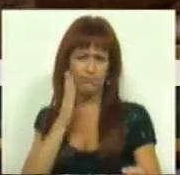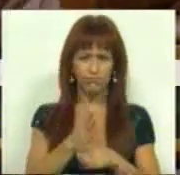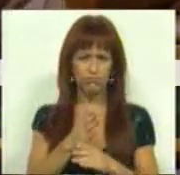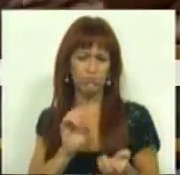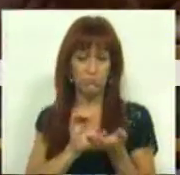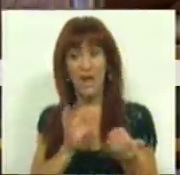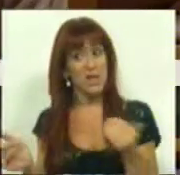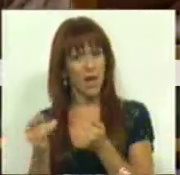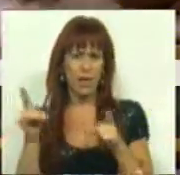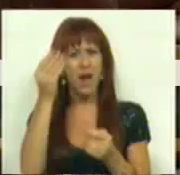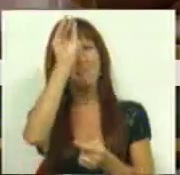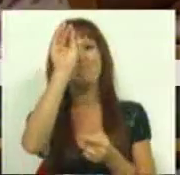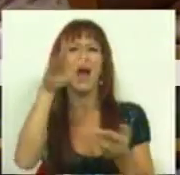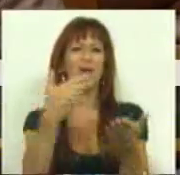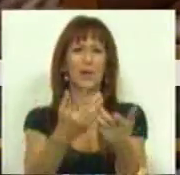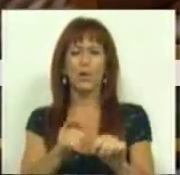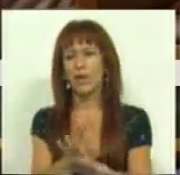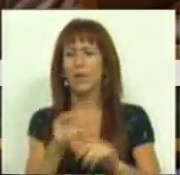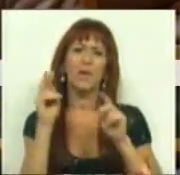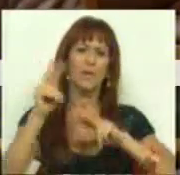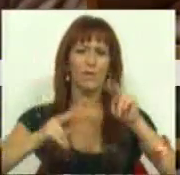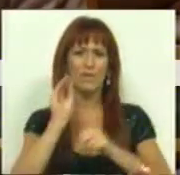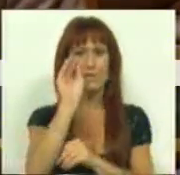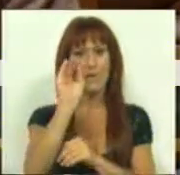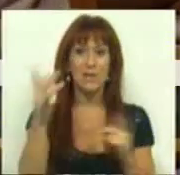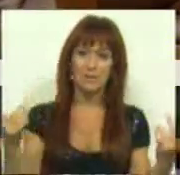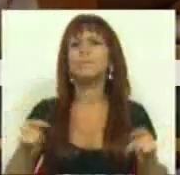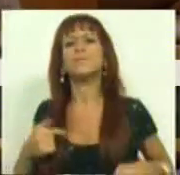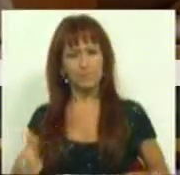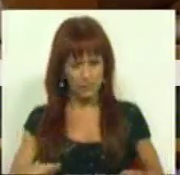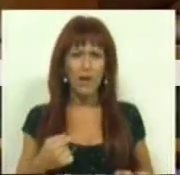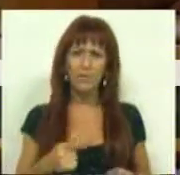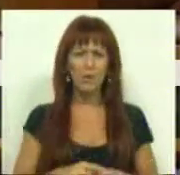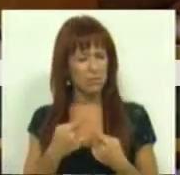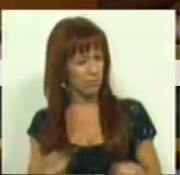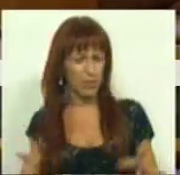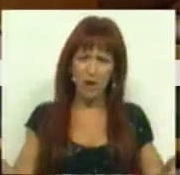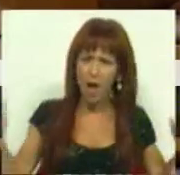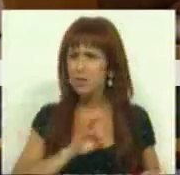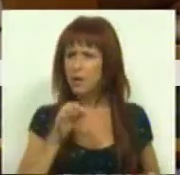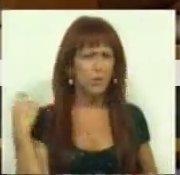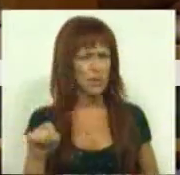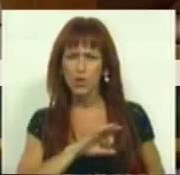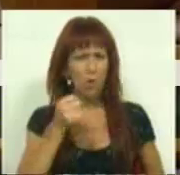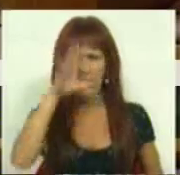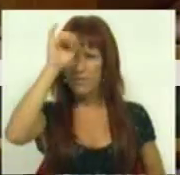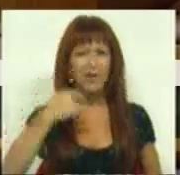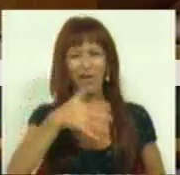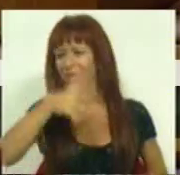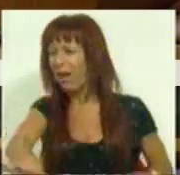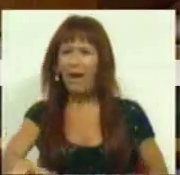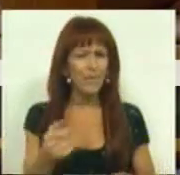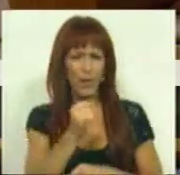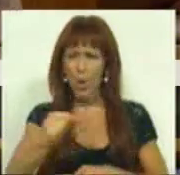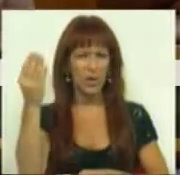direta e indireta da banca, do setor financeiro, e é isso que nós temos contrastado. Não, Sr. Primeiro-Ministro, não é um